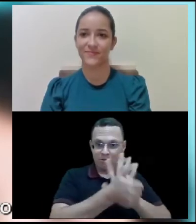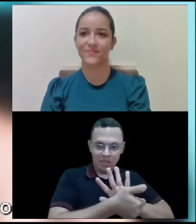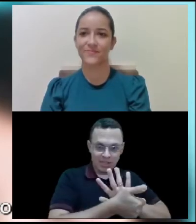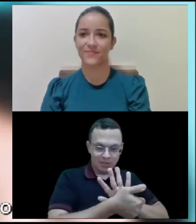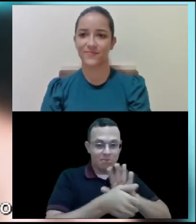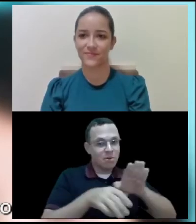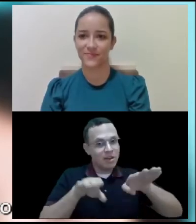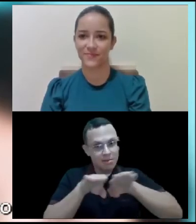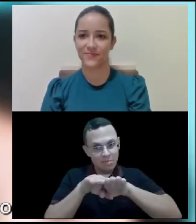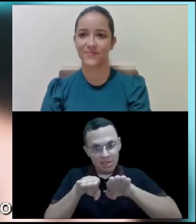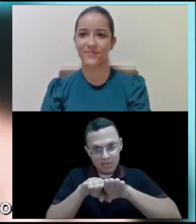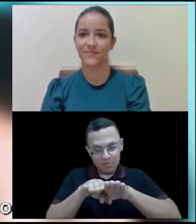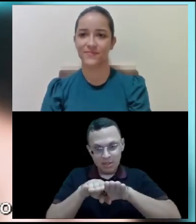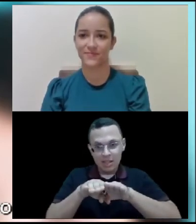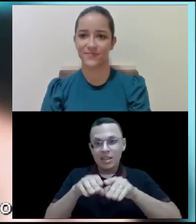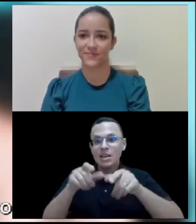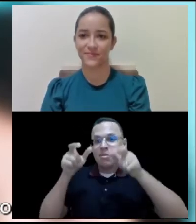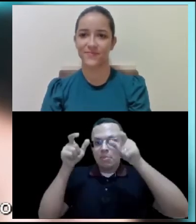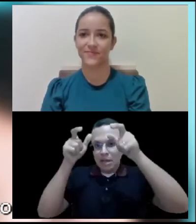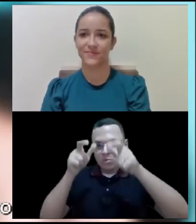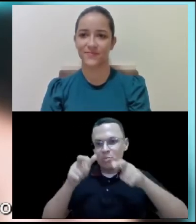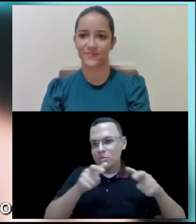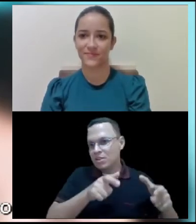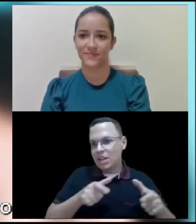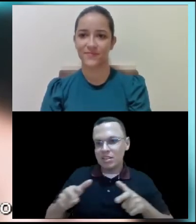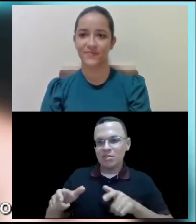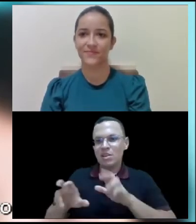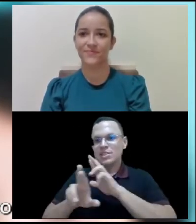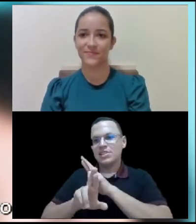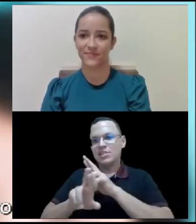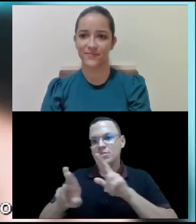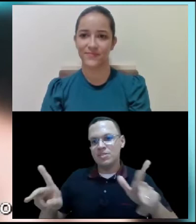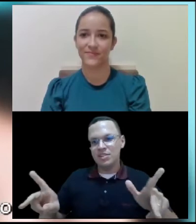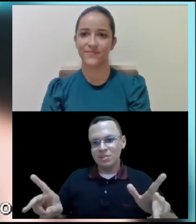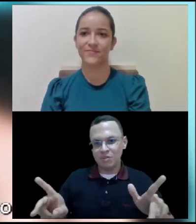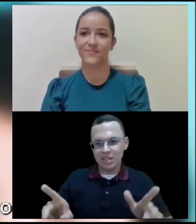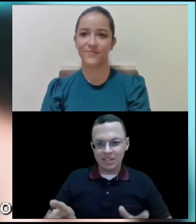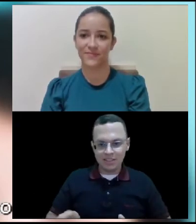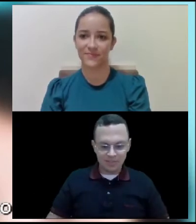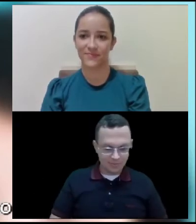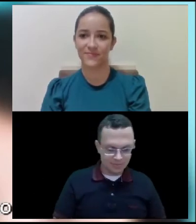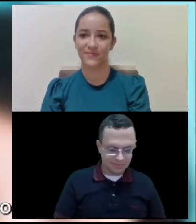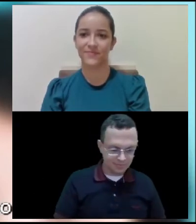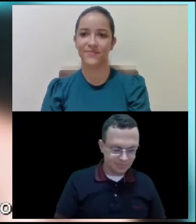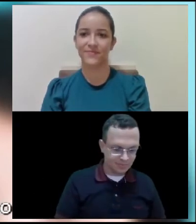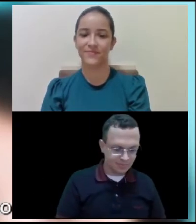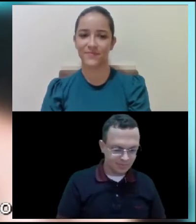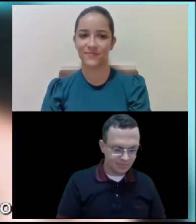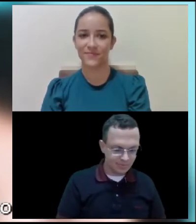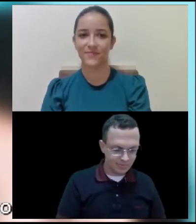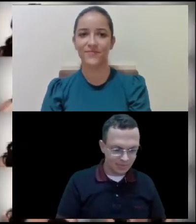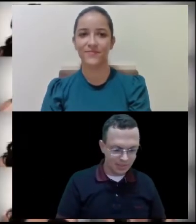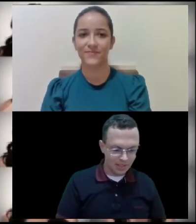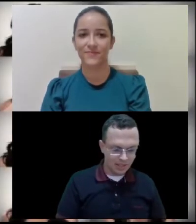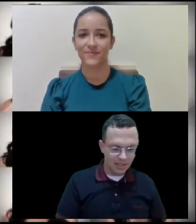a configuração de mão é a mesma, mas o ponto de articulação diferente.